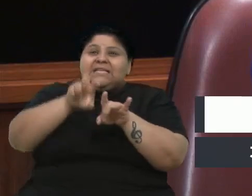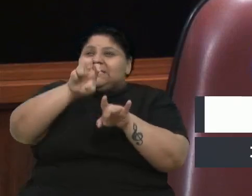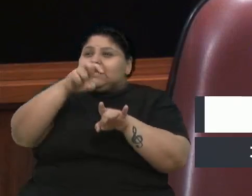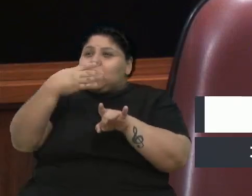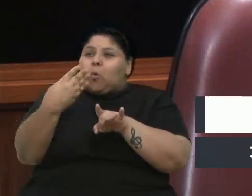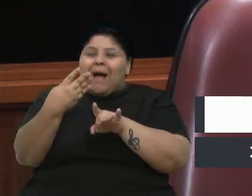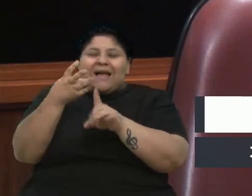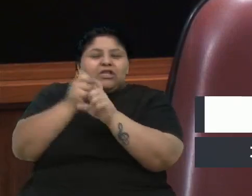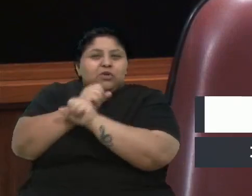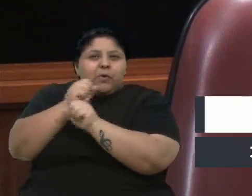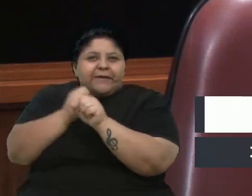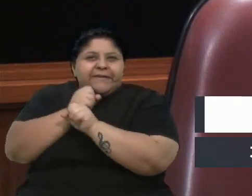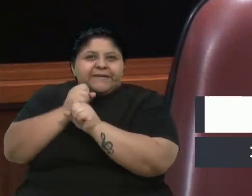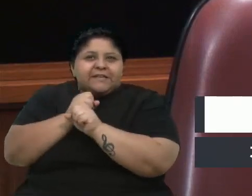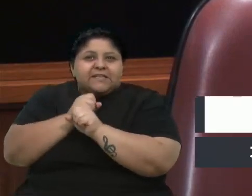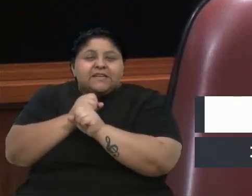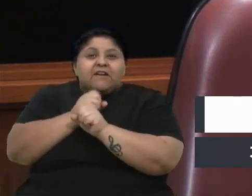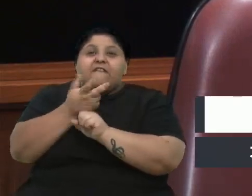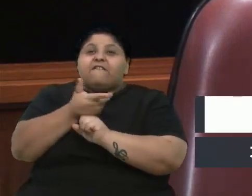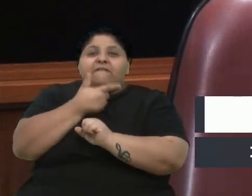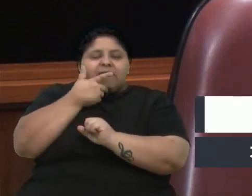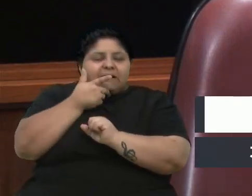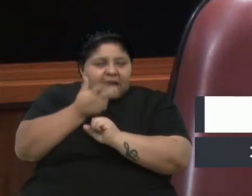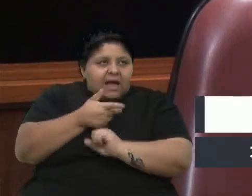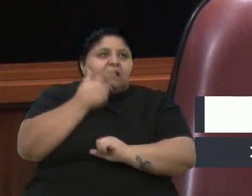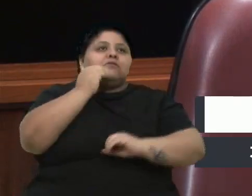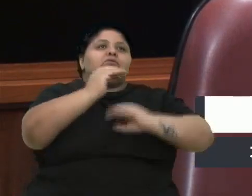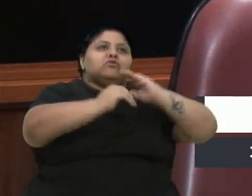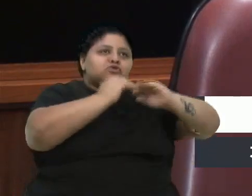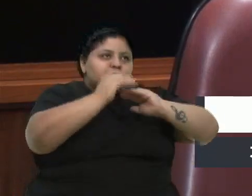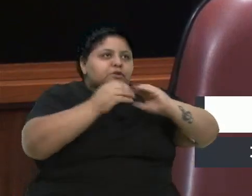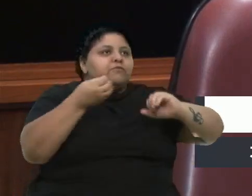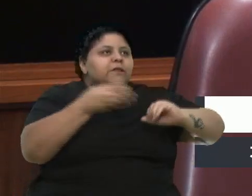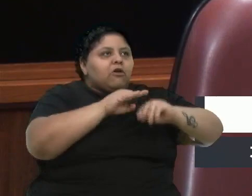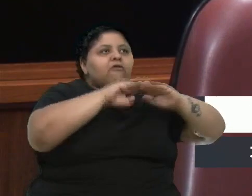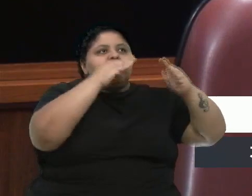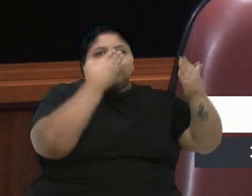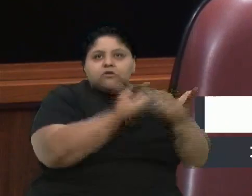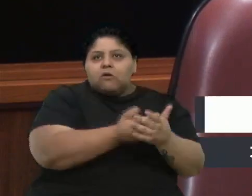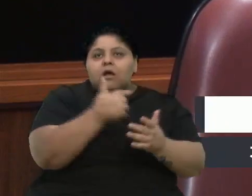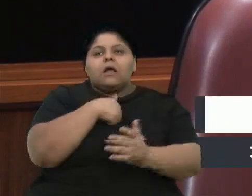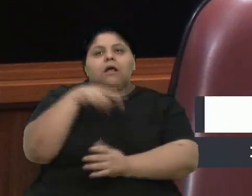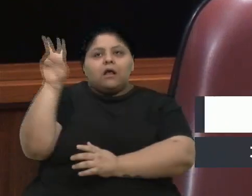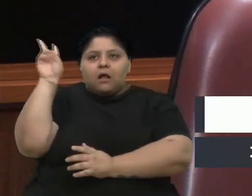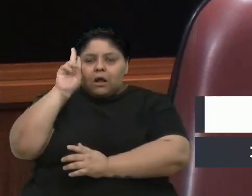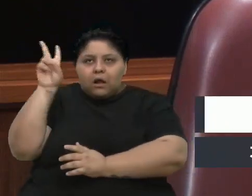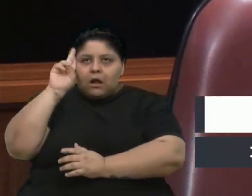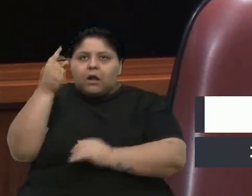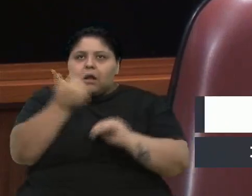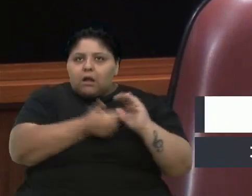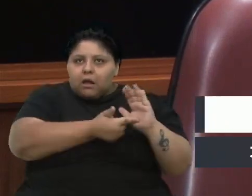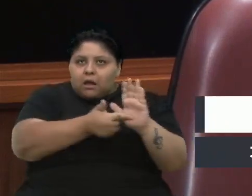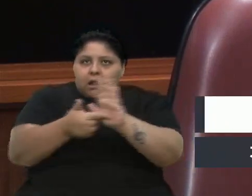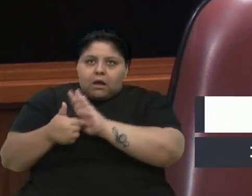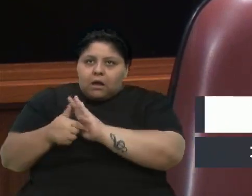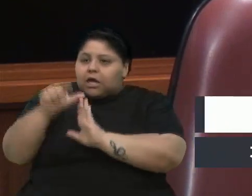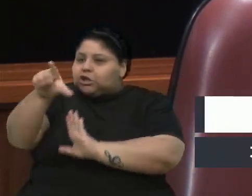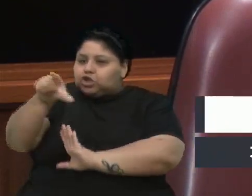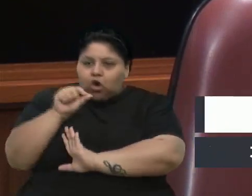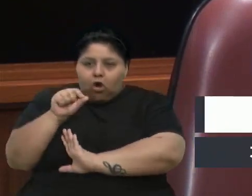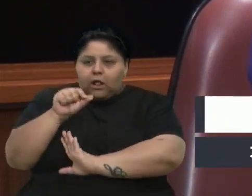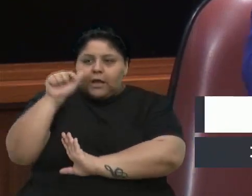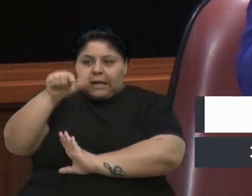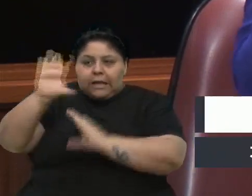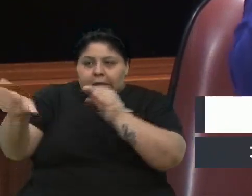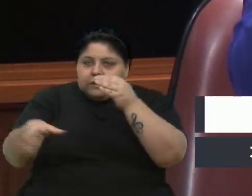vem sendo dito que será construída uma nova escola. Eu lembro que se apresentou até alternativa que, se aquela